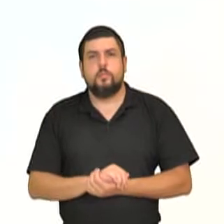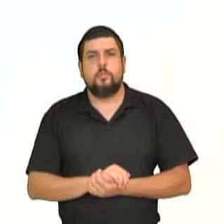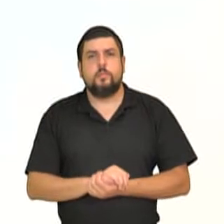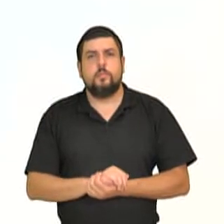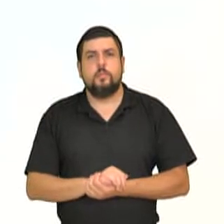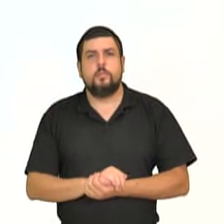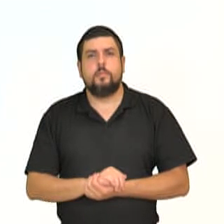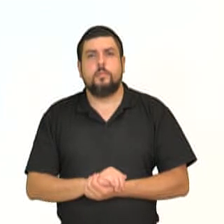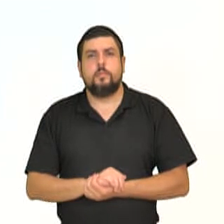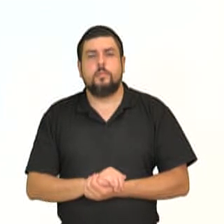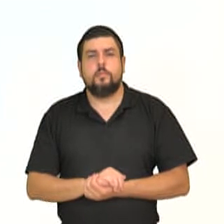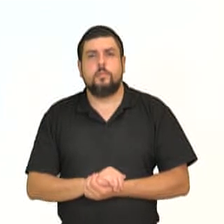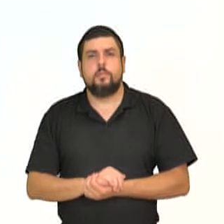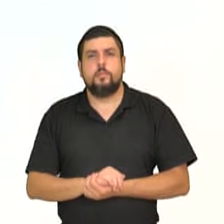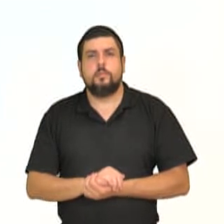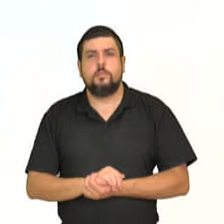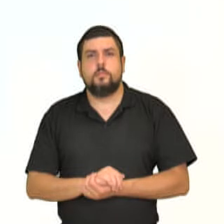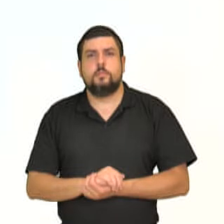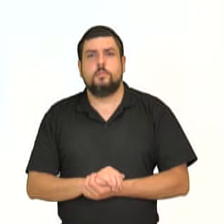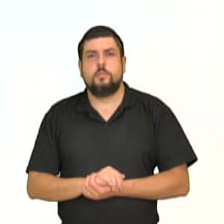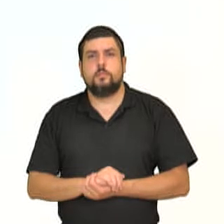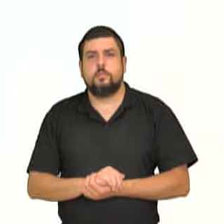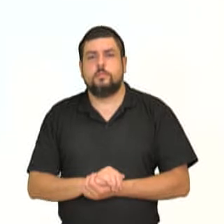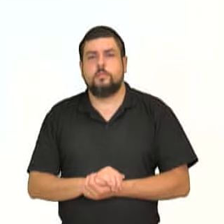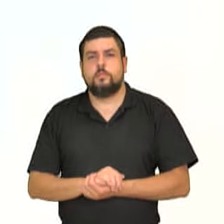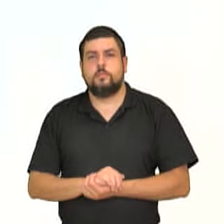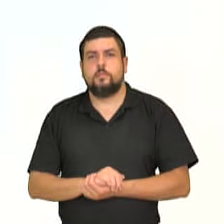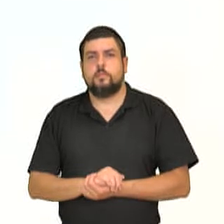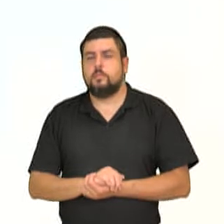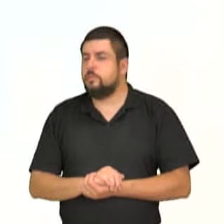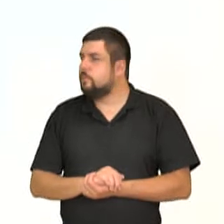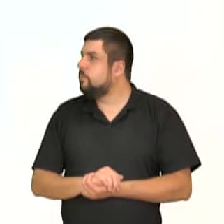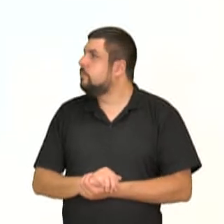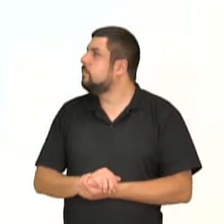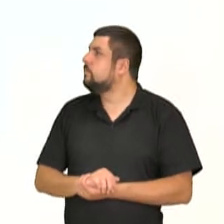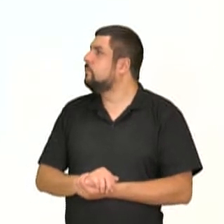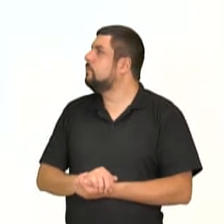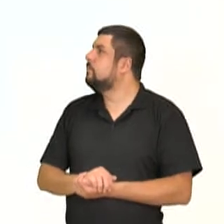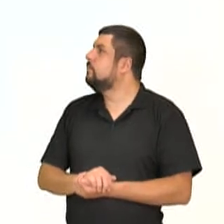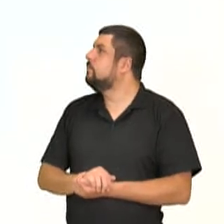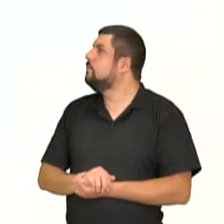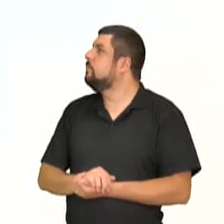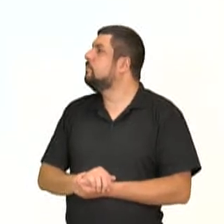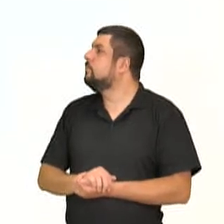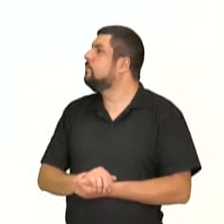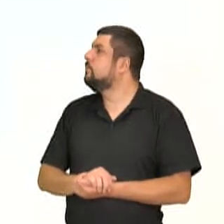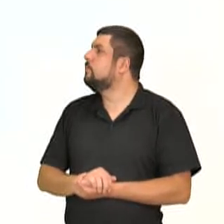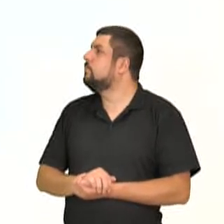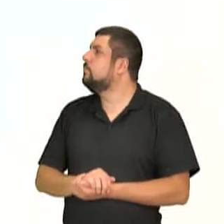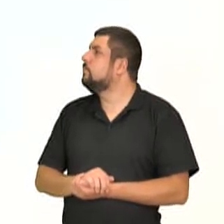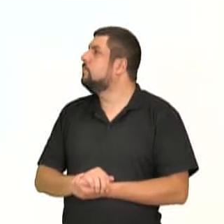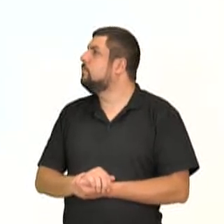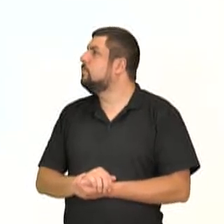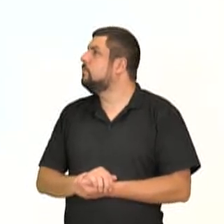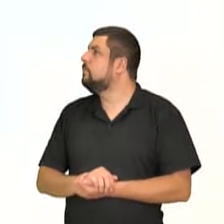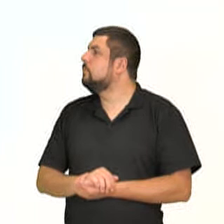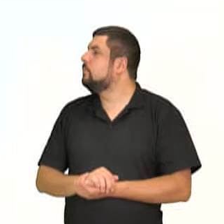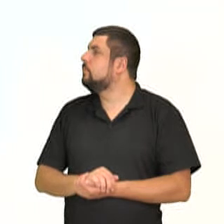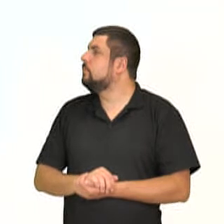Esse, essos, essa e essas hacen referência a lo que consideramos del ámbito